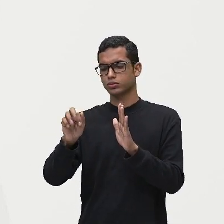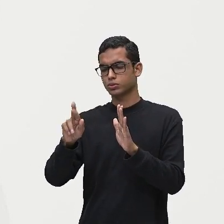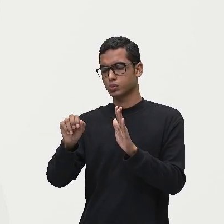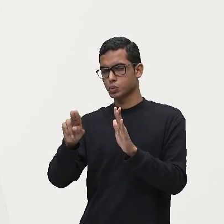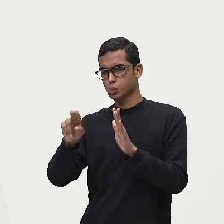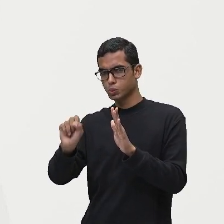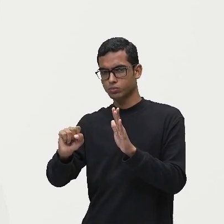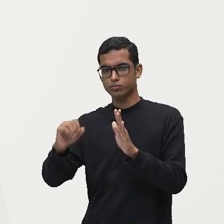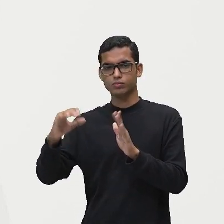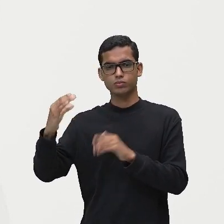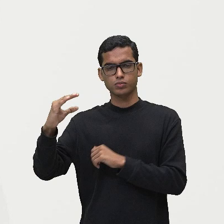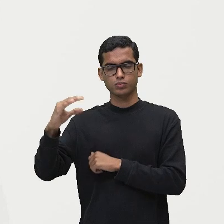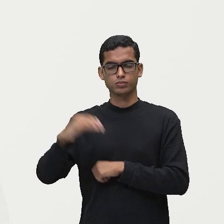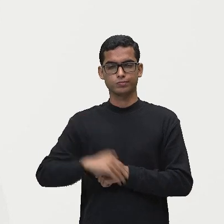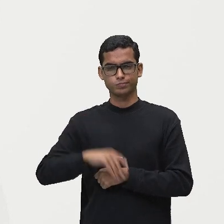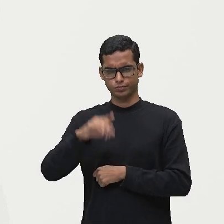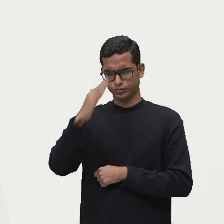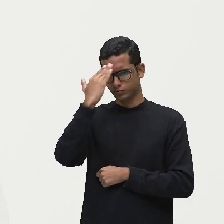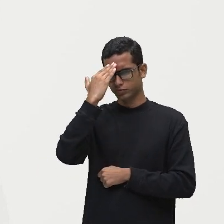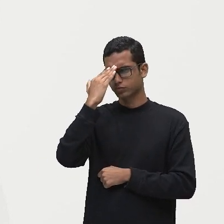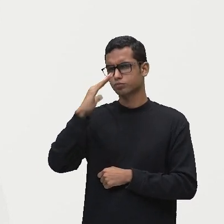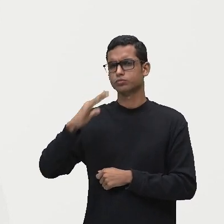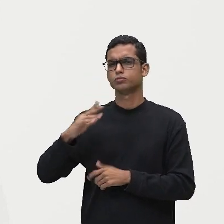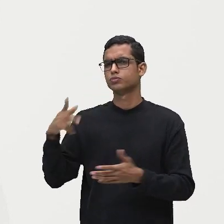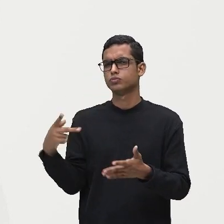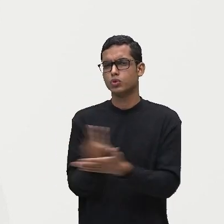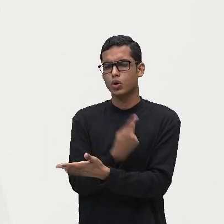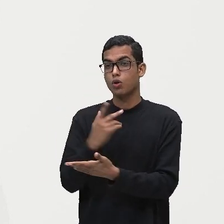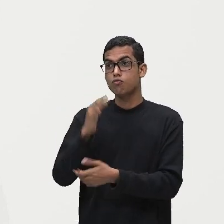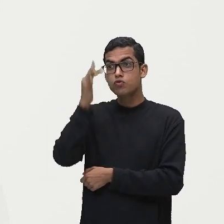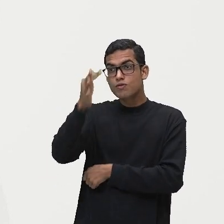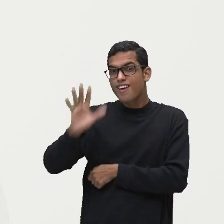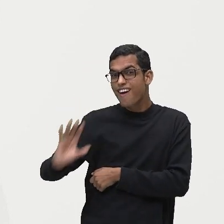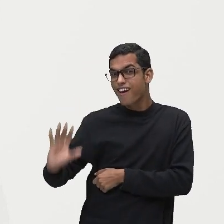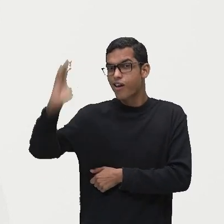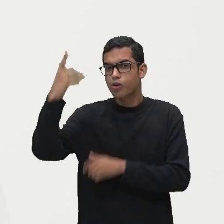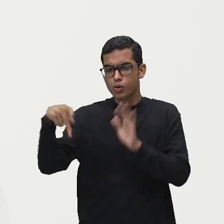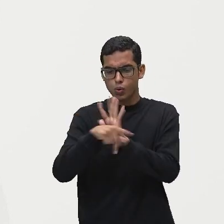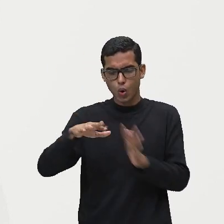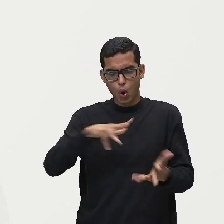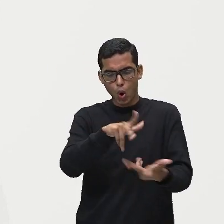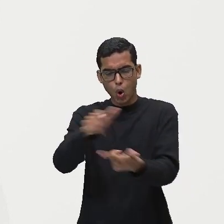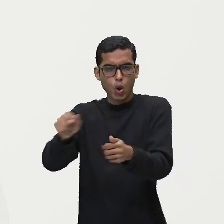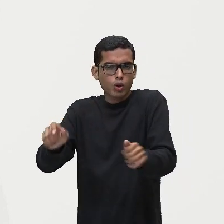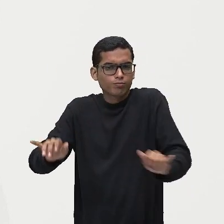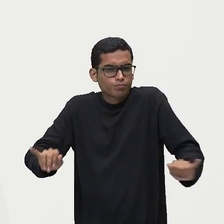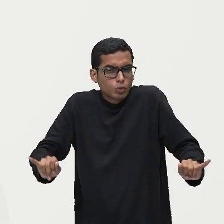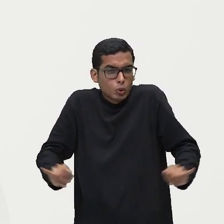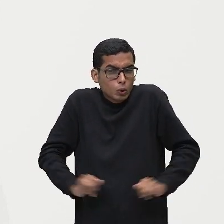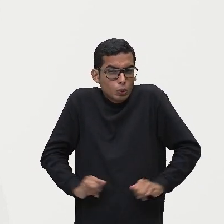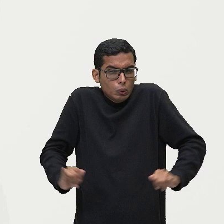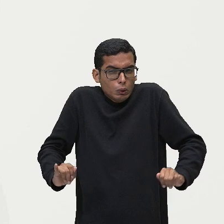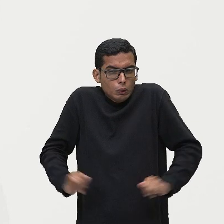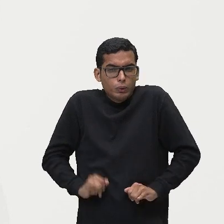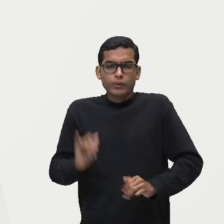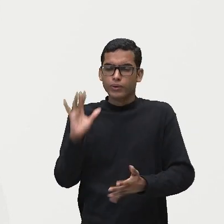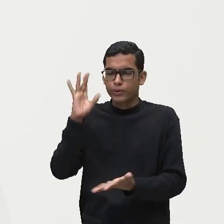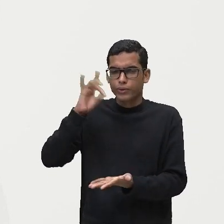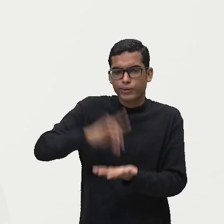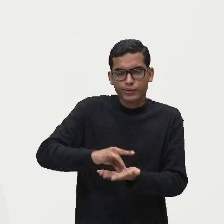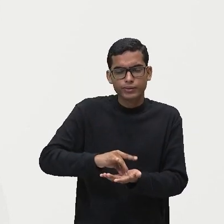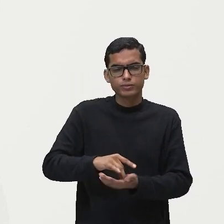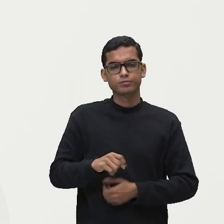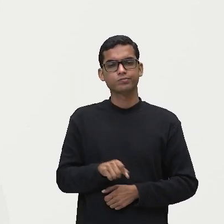nosso planeta? O nosso planeta, ele vai sofrer. O nosso planeta vai sofrer. E se o